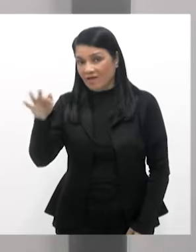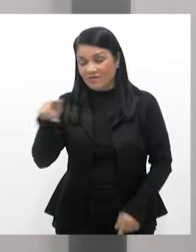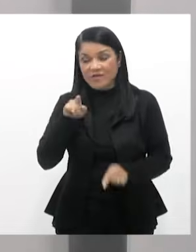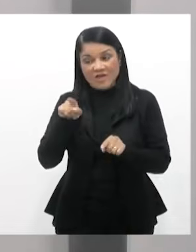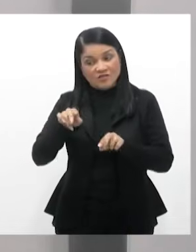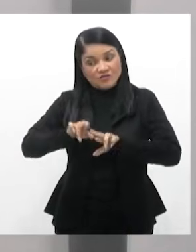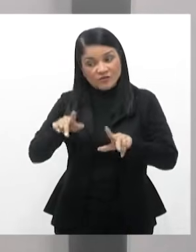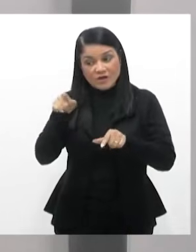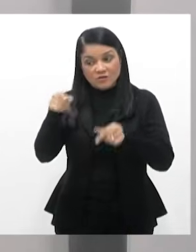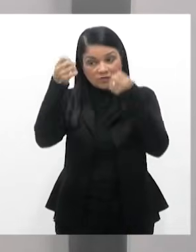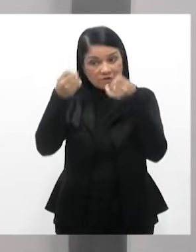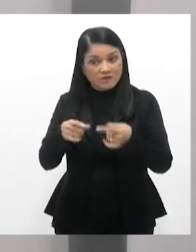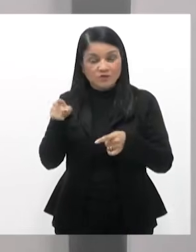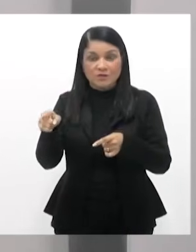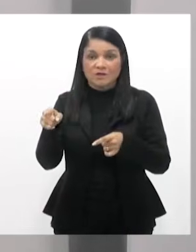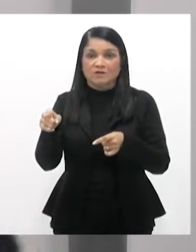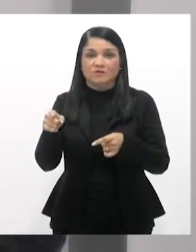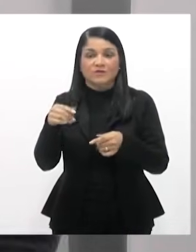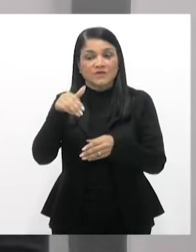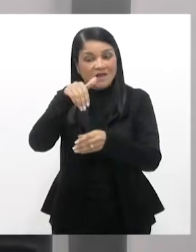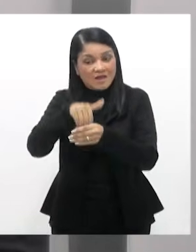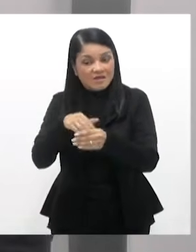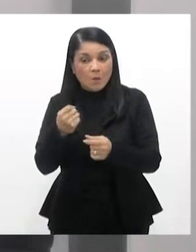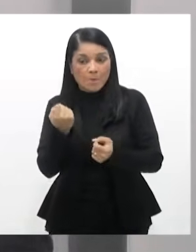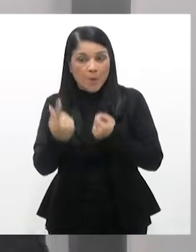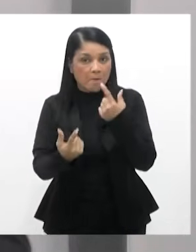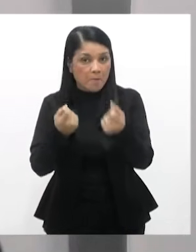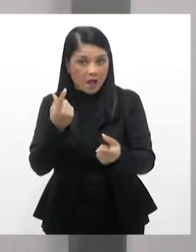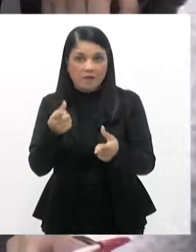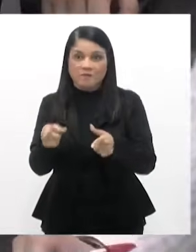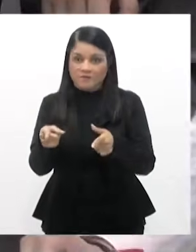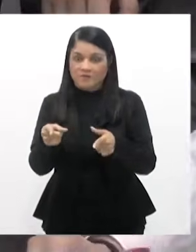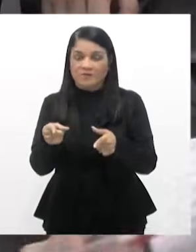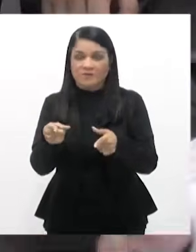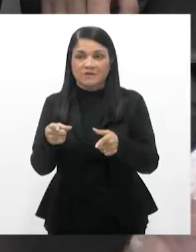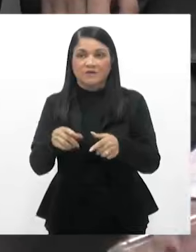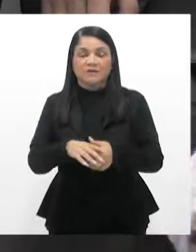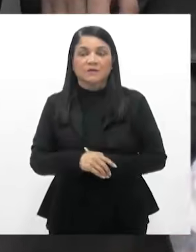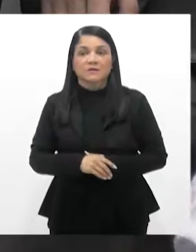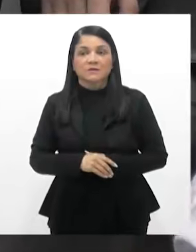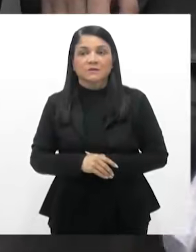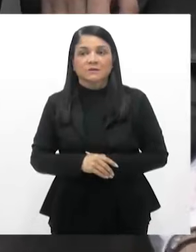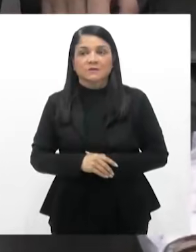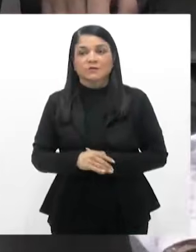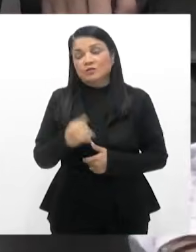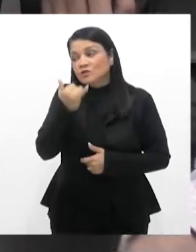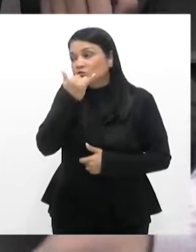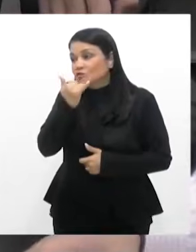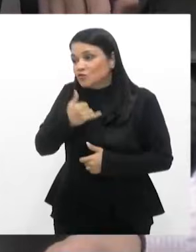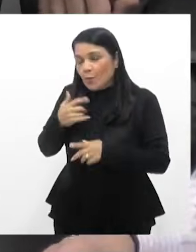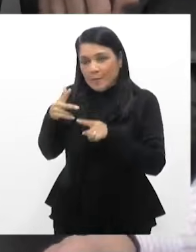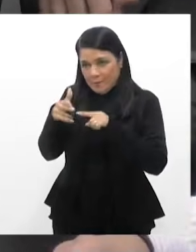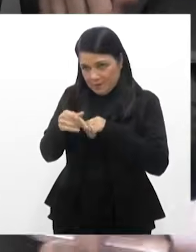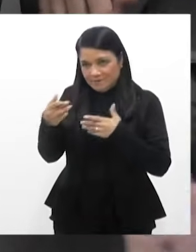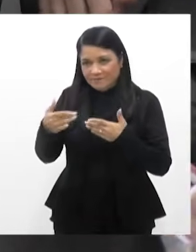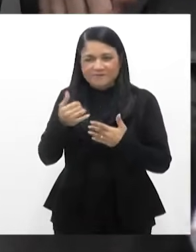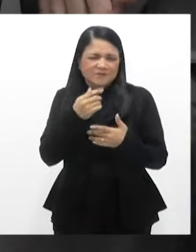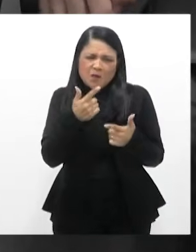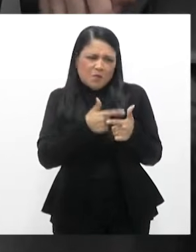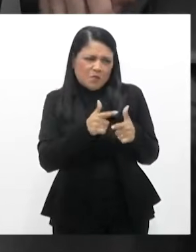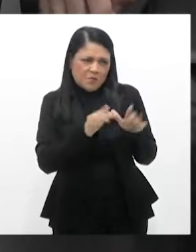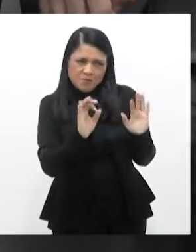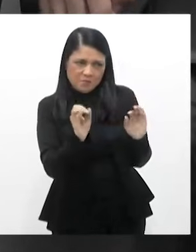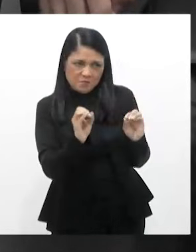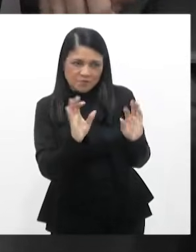caso de eleições extemporâneas, não de eleições extraordinárias. Sim, complementando, né? Desculpa. Sem problema, sem